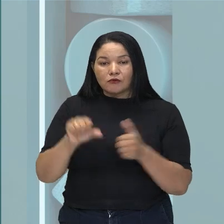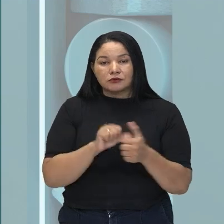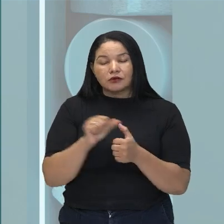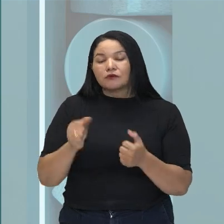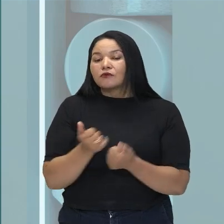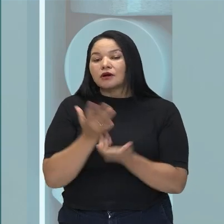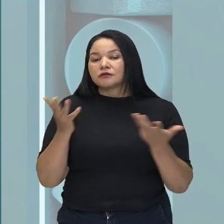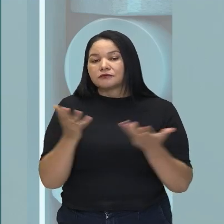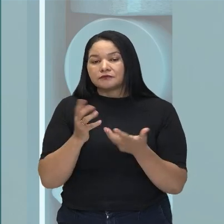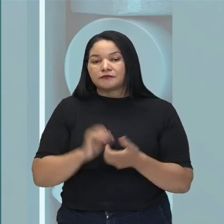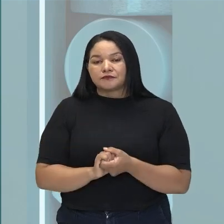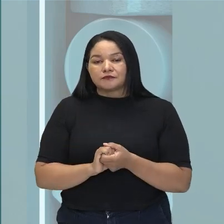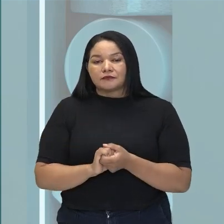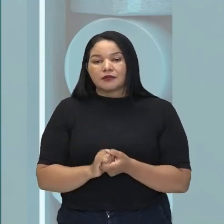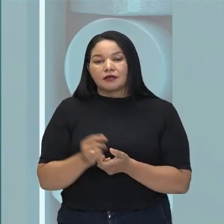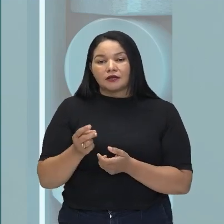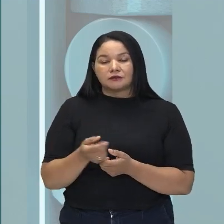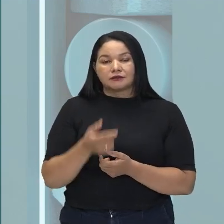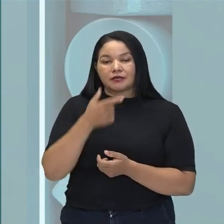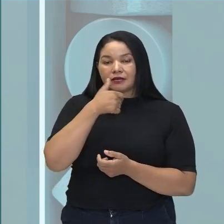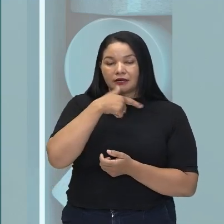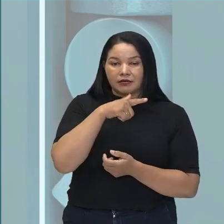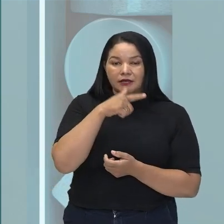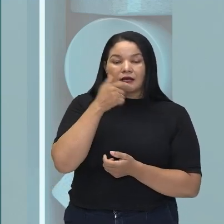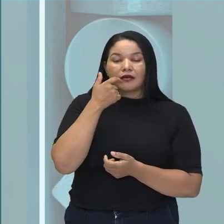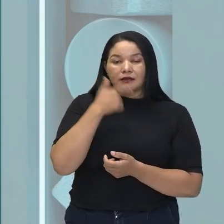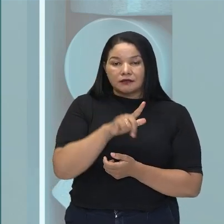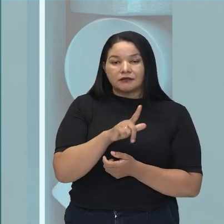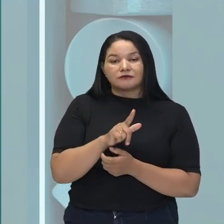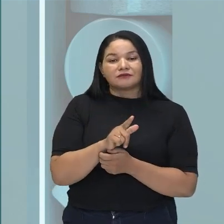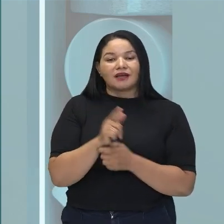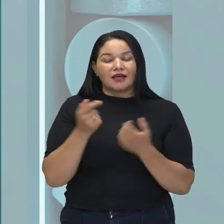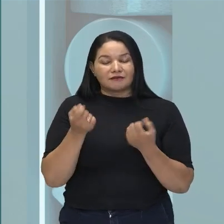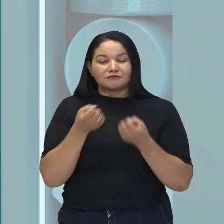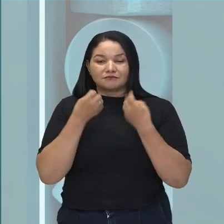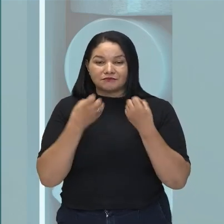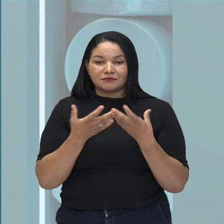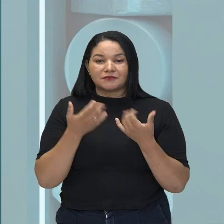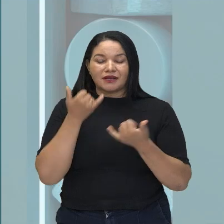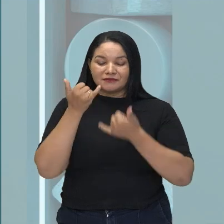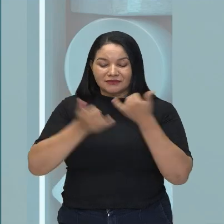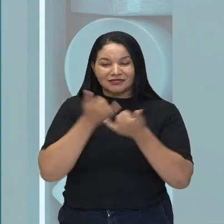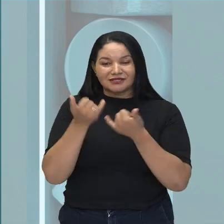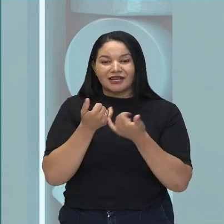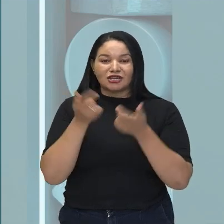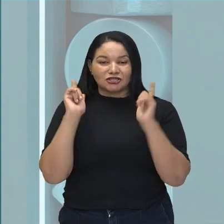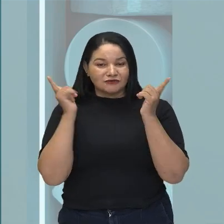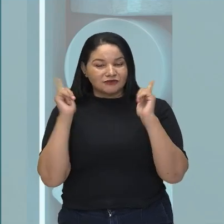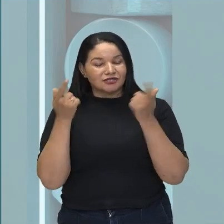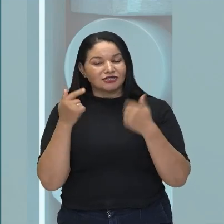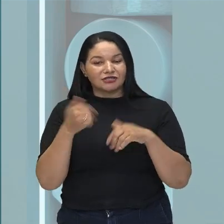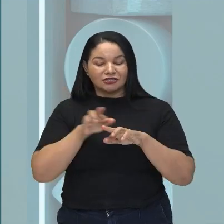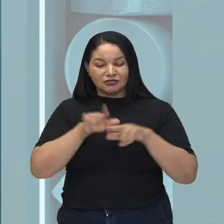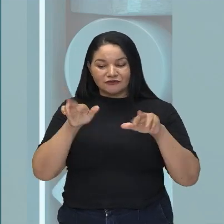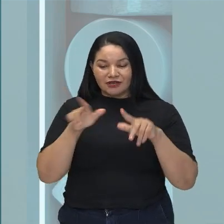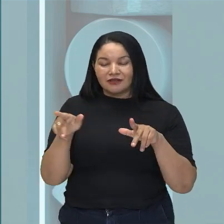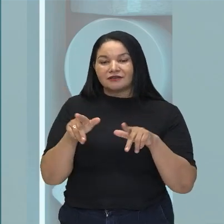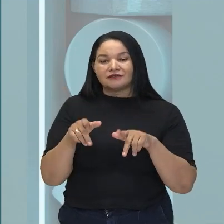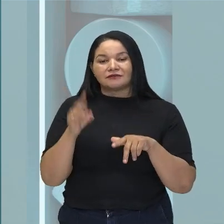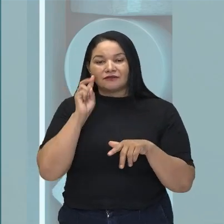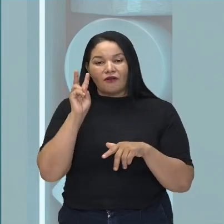entre as duas línguas e a gente pôde brincar e se divertir com essas diferenças entre as duas